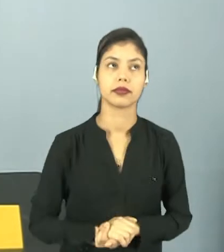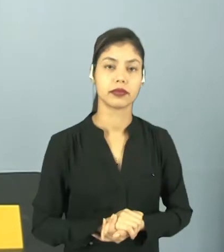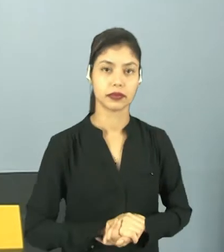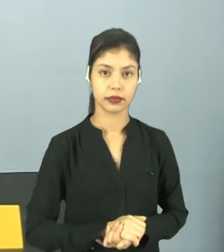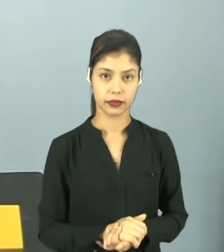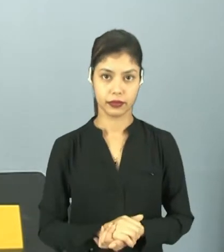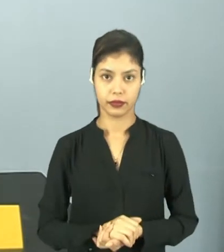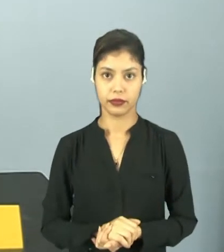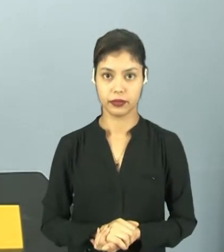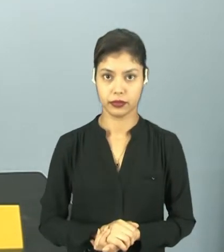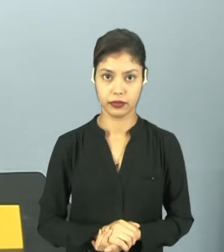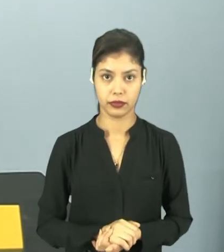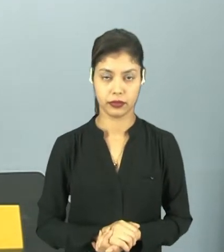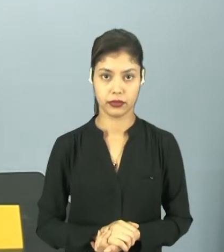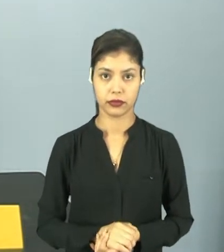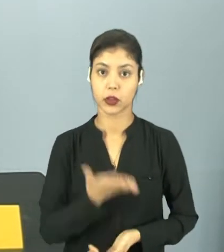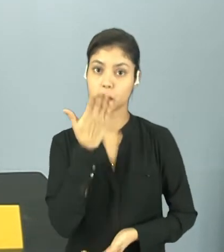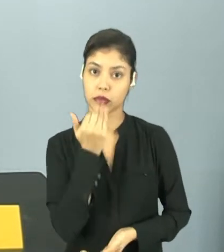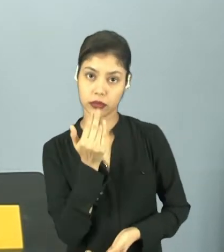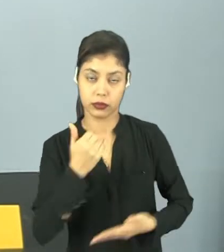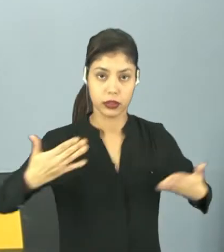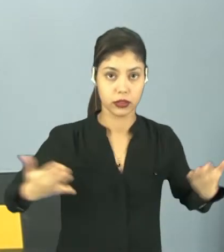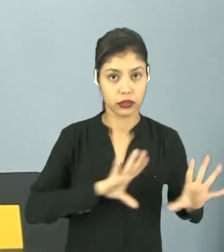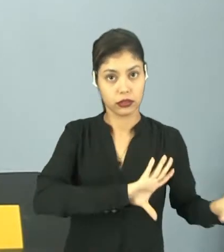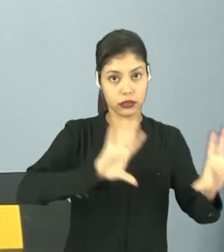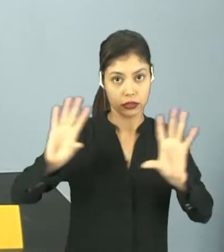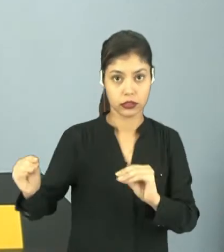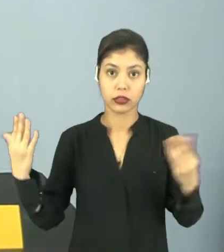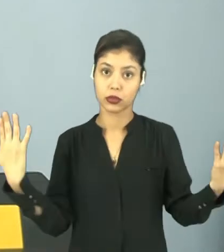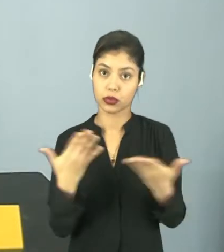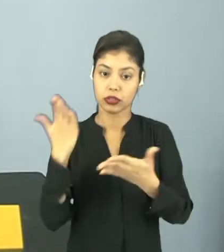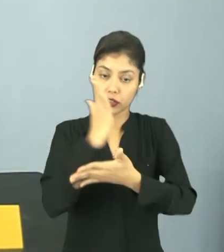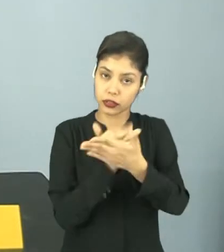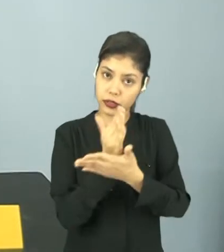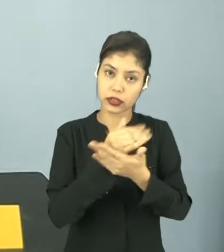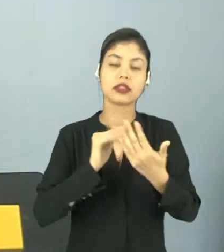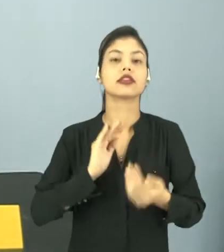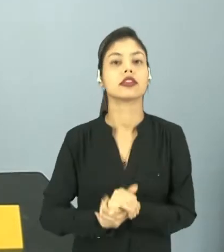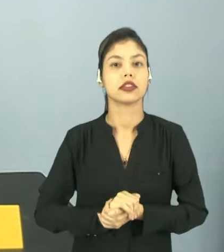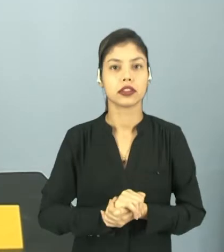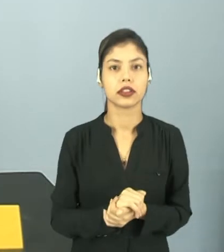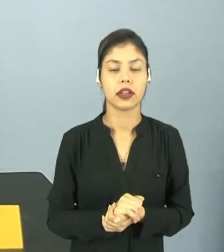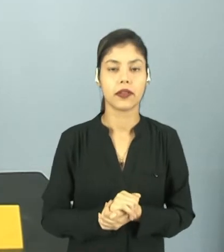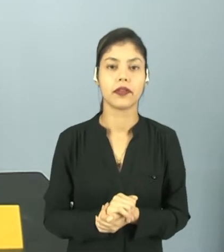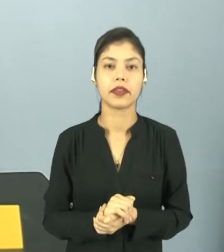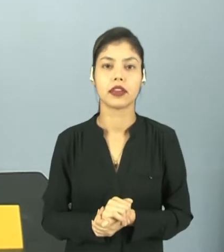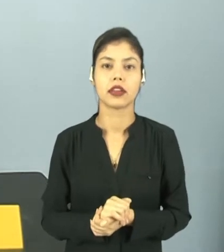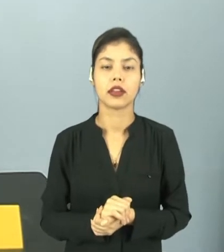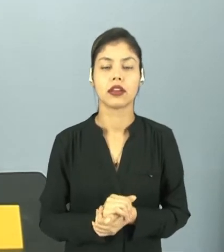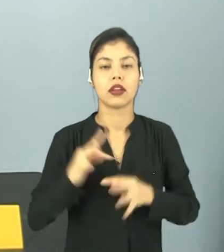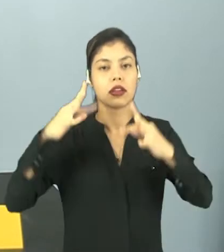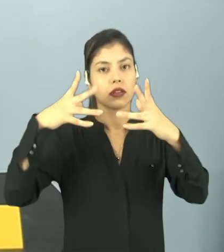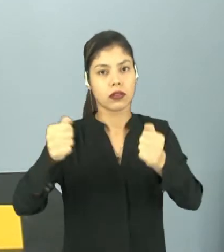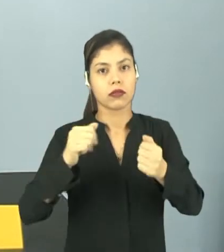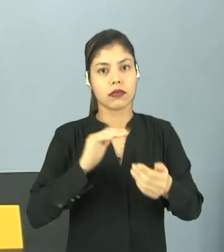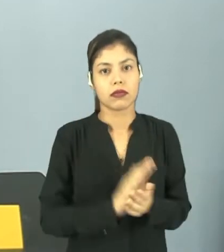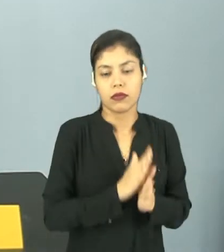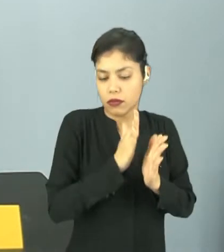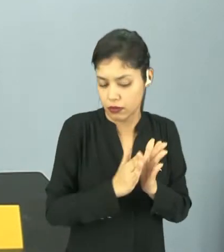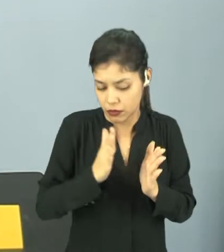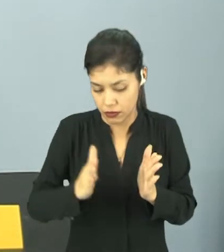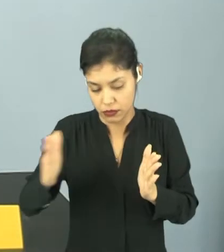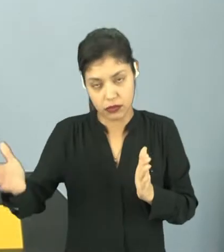mulheres. Os alimentos que traziam eram divididos entre todos, então eles tinham essa